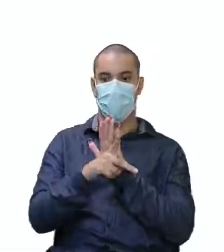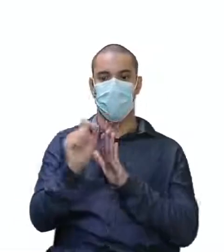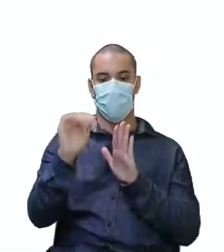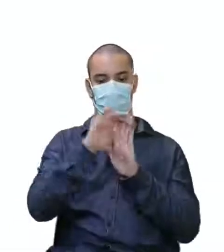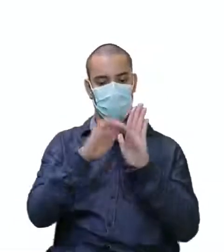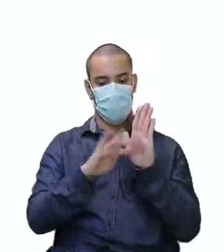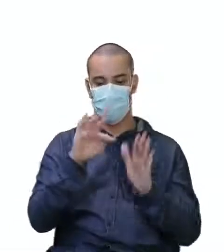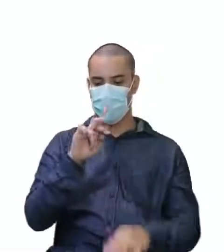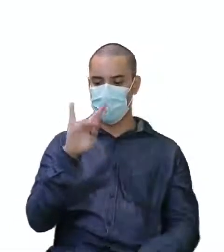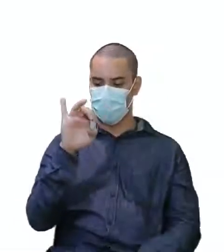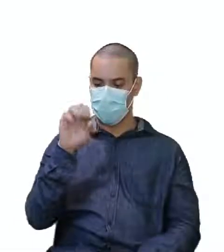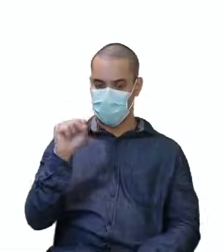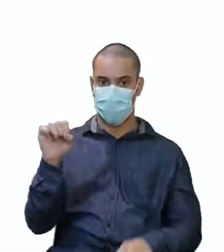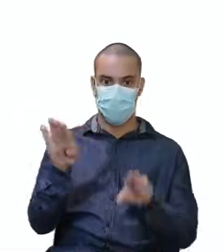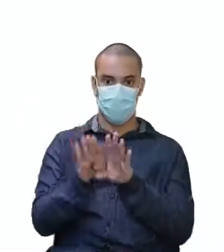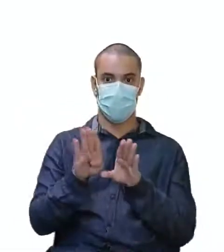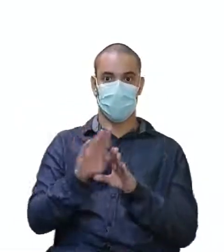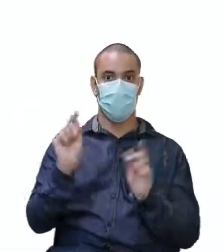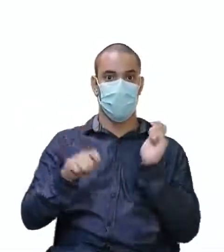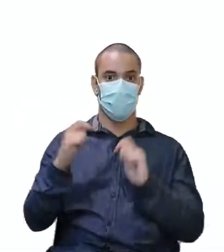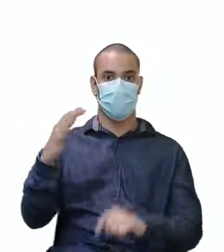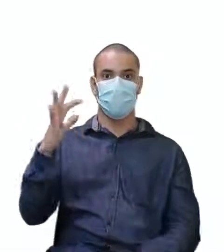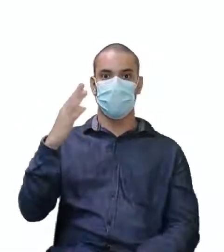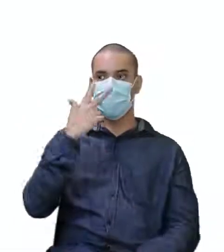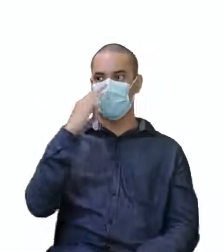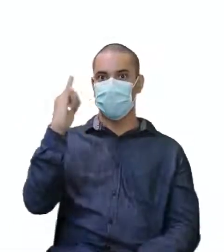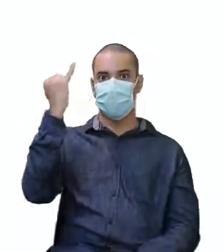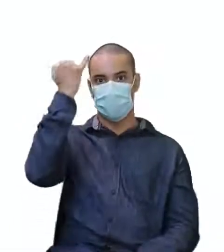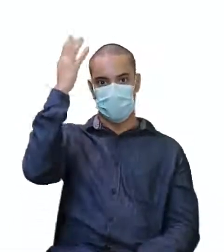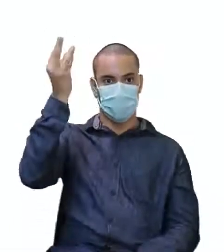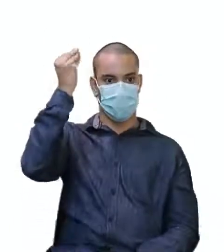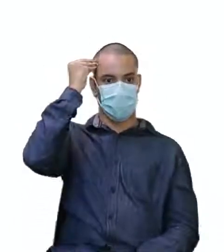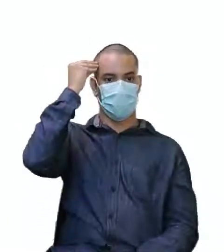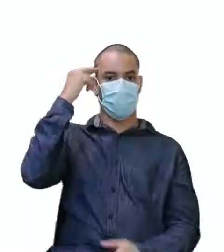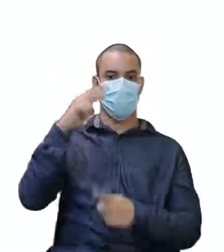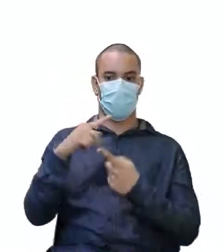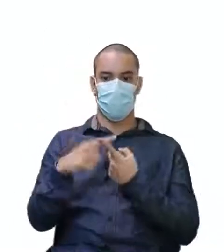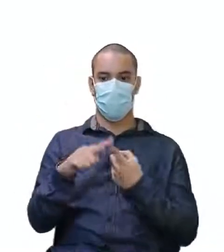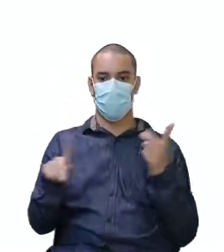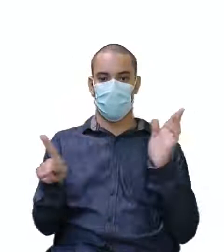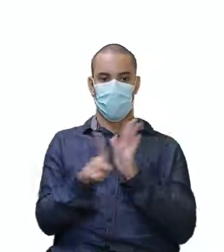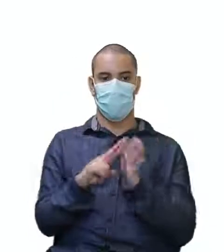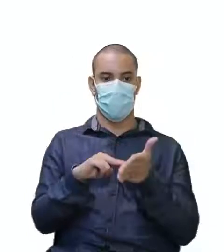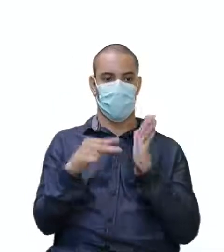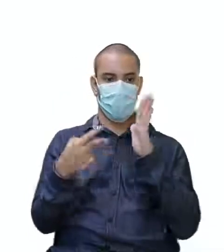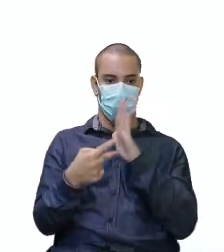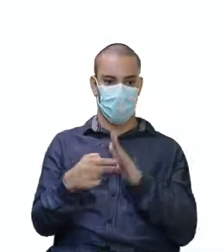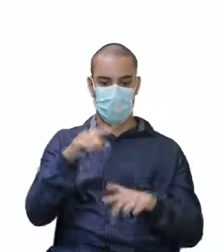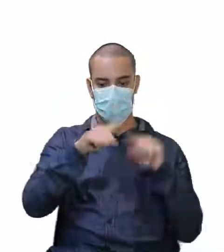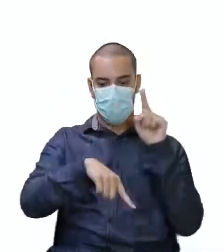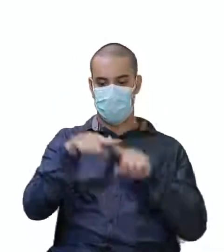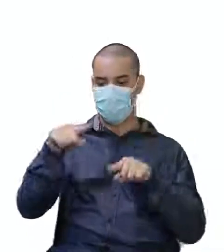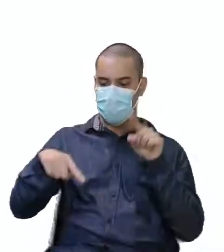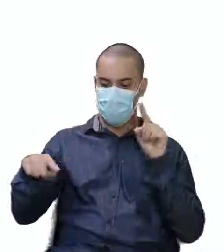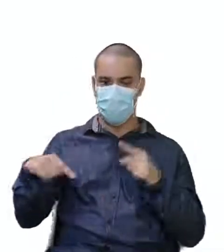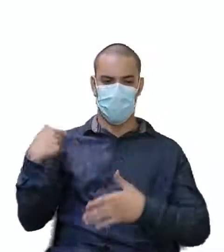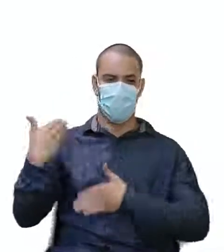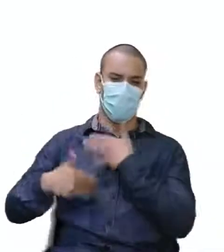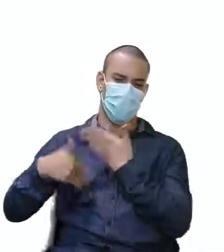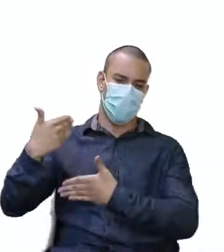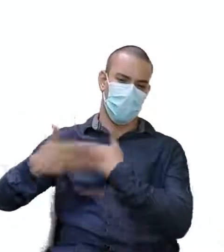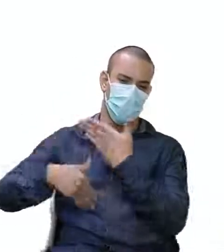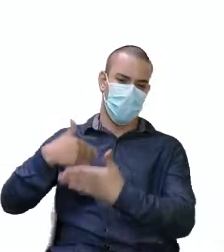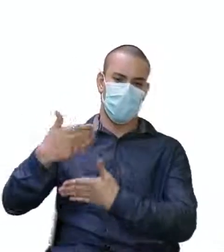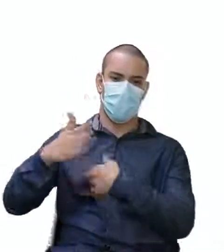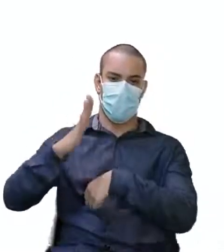fatores estruturais e instintivos, sendo estes sujeitos a variações lentas ao